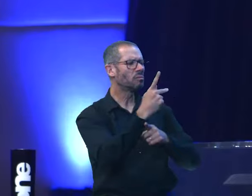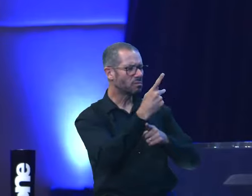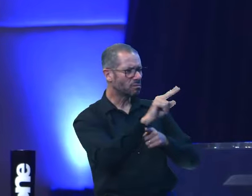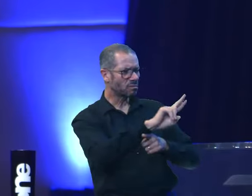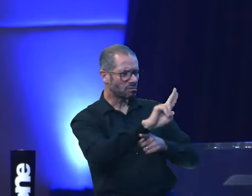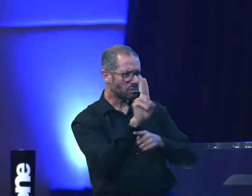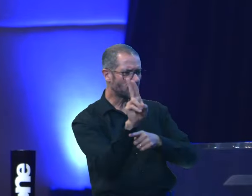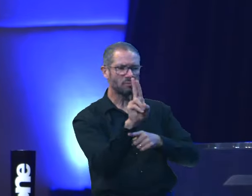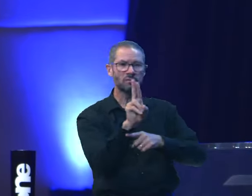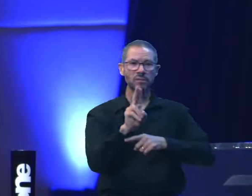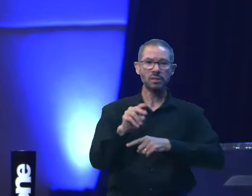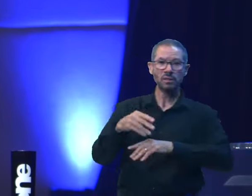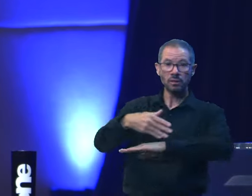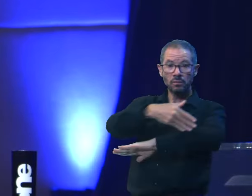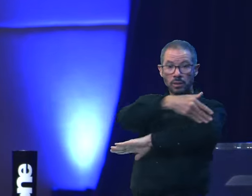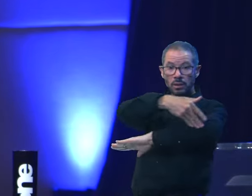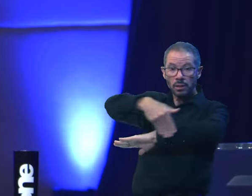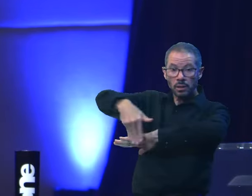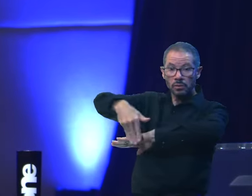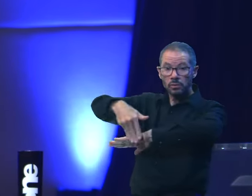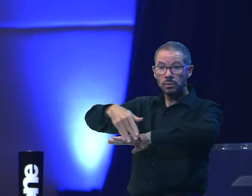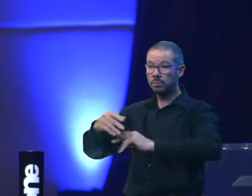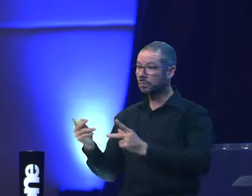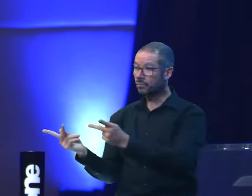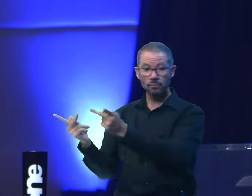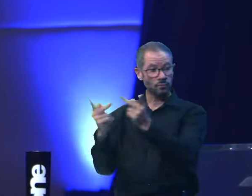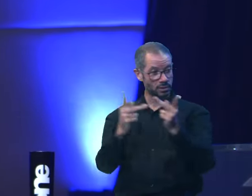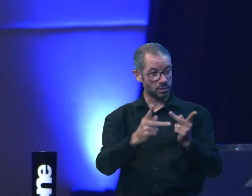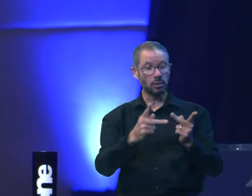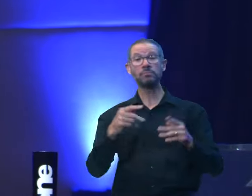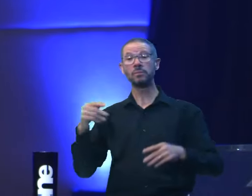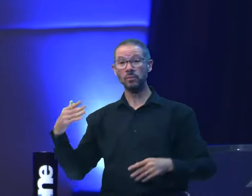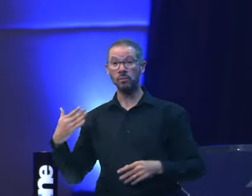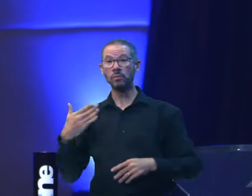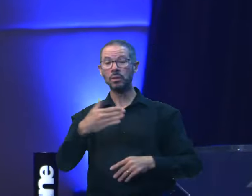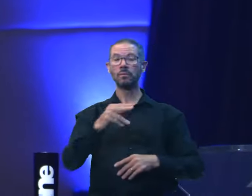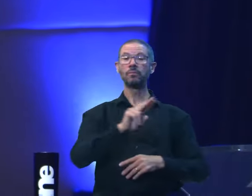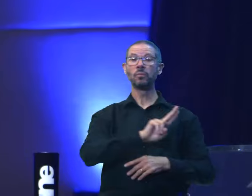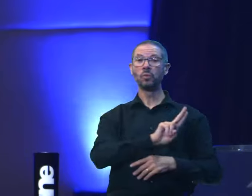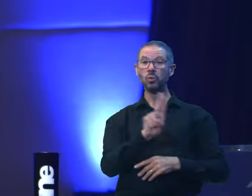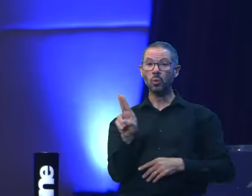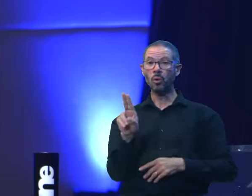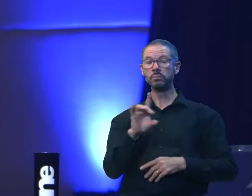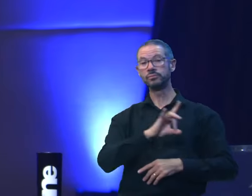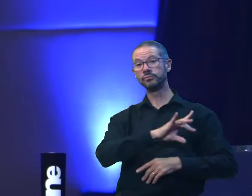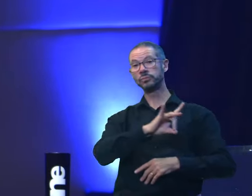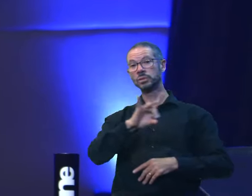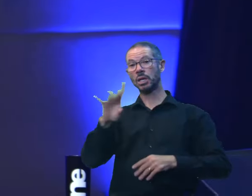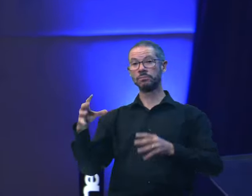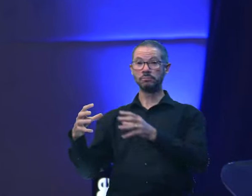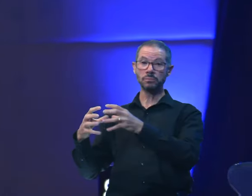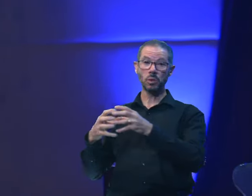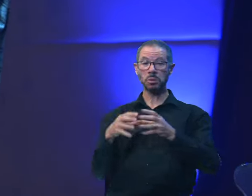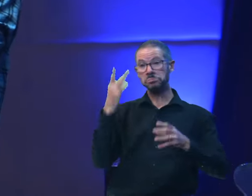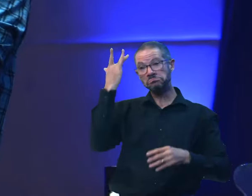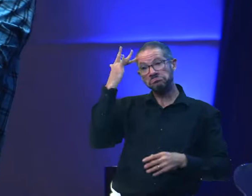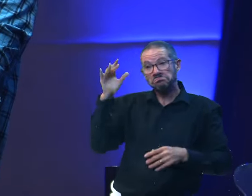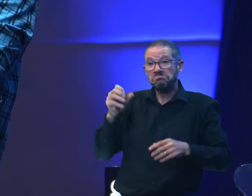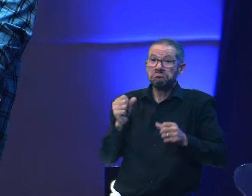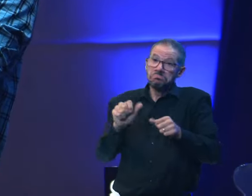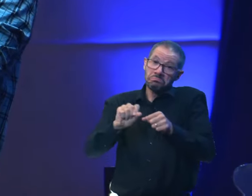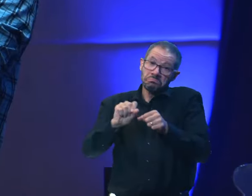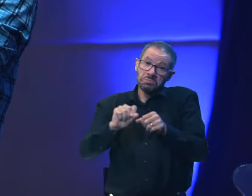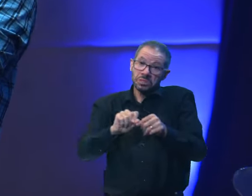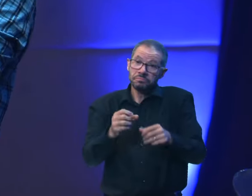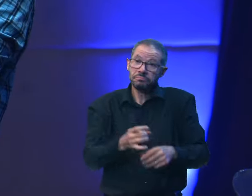eles entregam o endereço para você visitar. Então fomos lá, demos o nome de cada uma das pessoas, não sabia que poderia fazer isso.